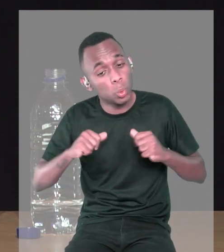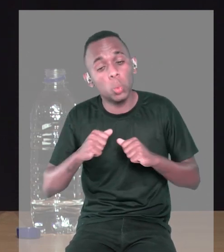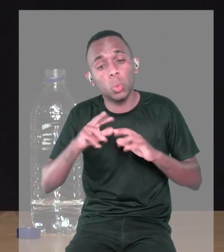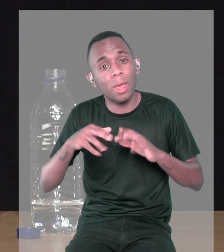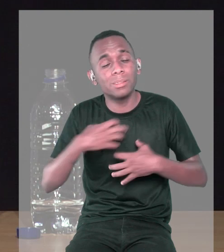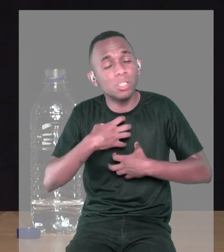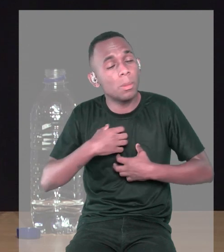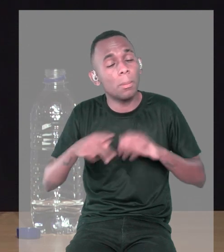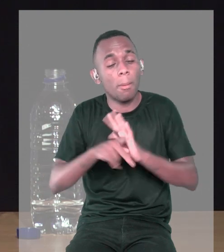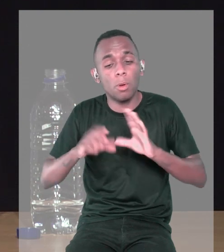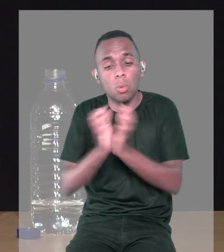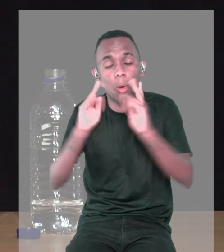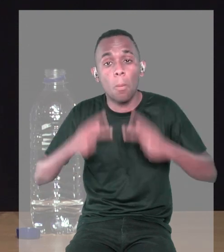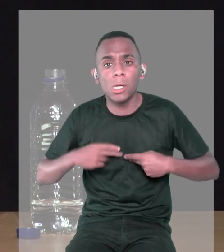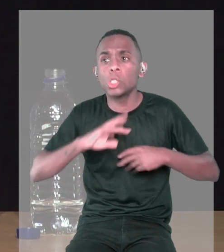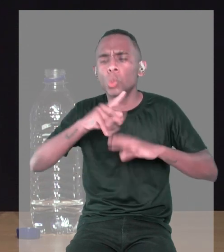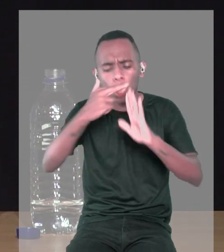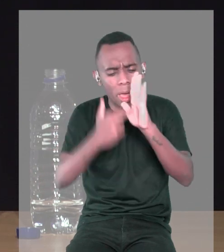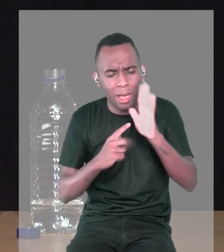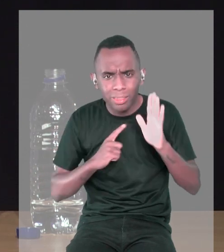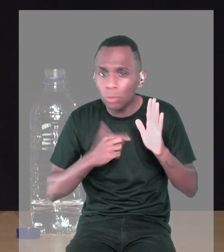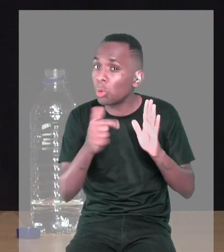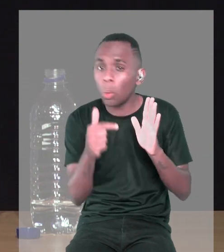situações isso precisa ser levado em conta.